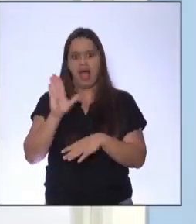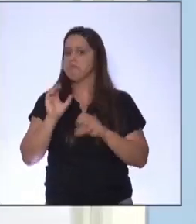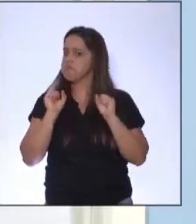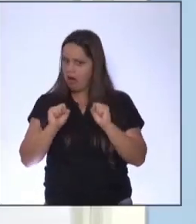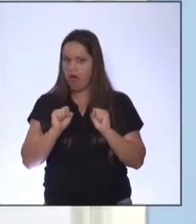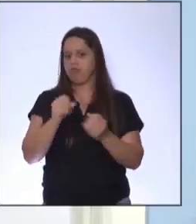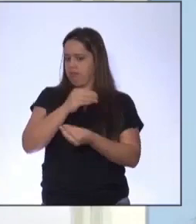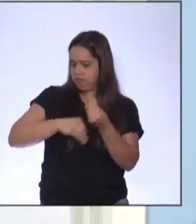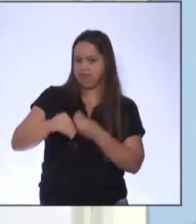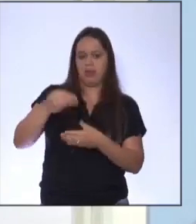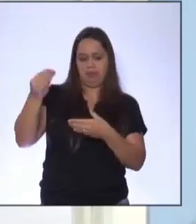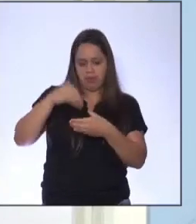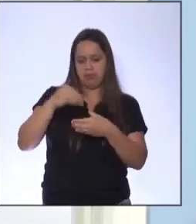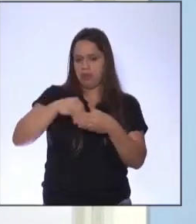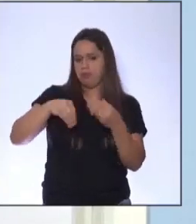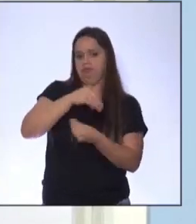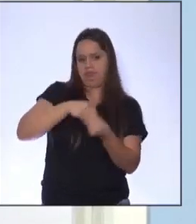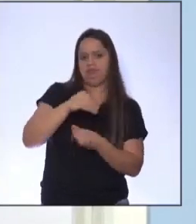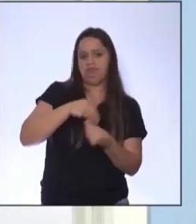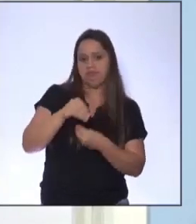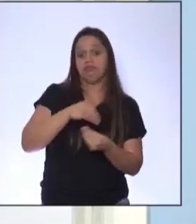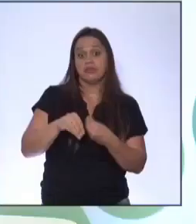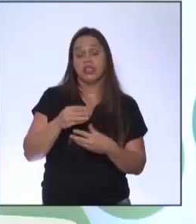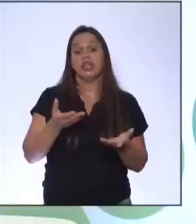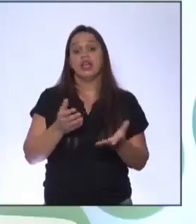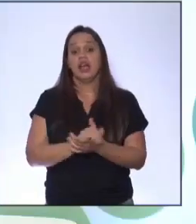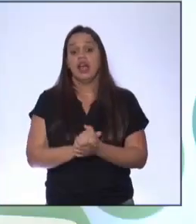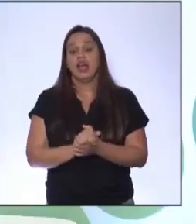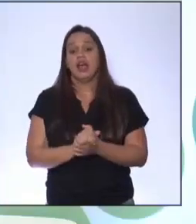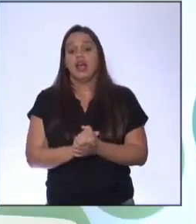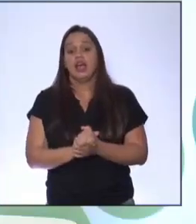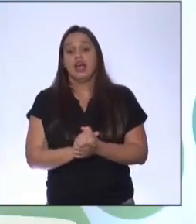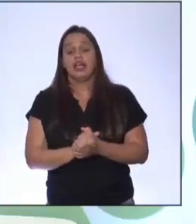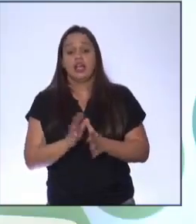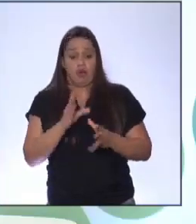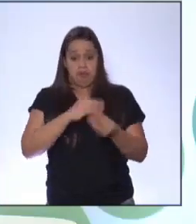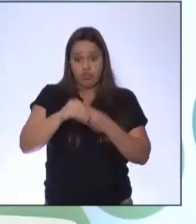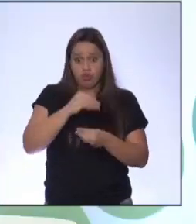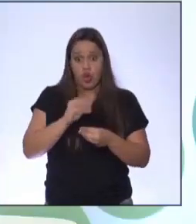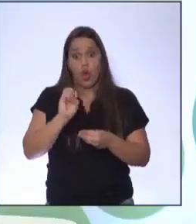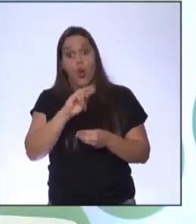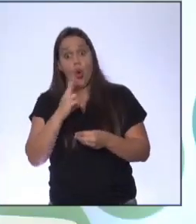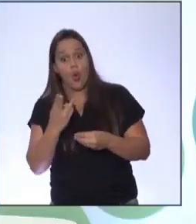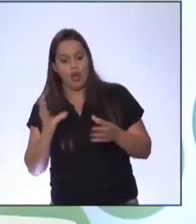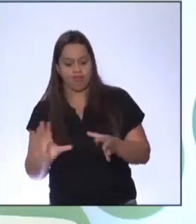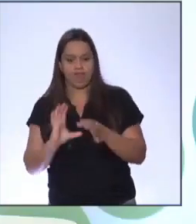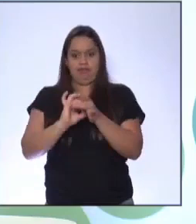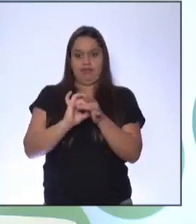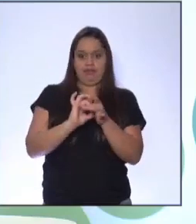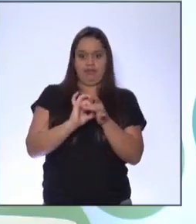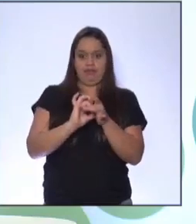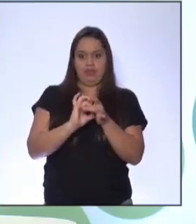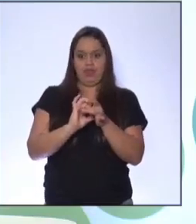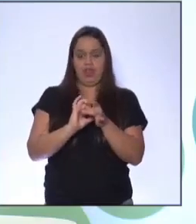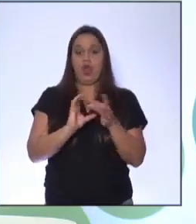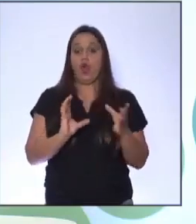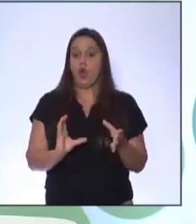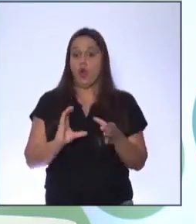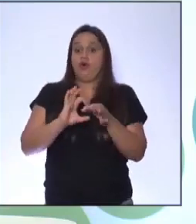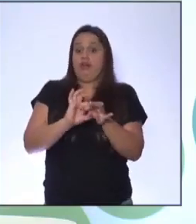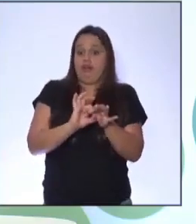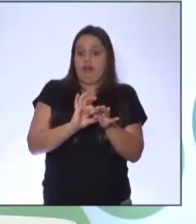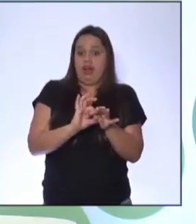quando elas são misturadas, elas vão ou se agregar, né, professor Robson, ou elas